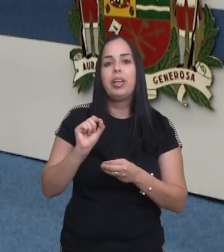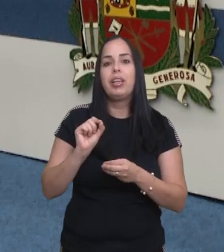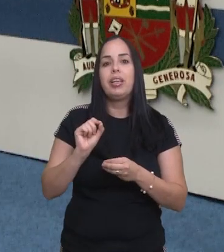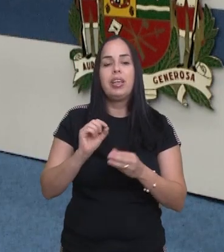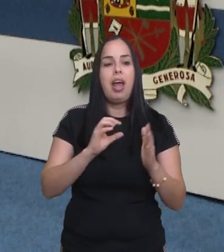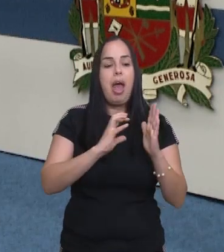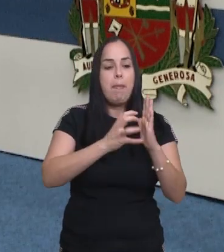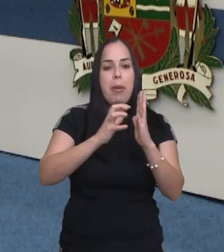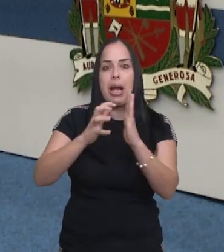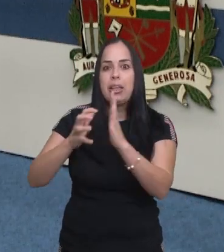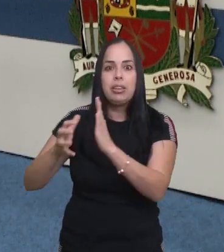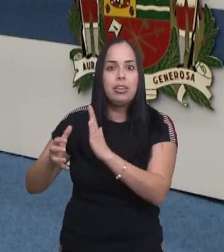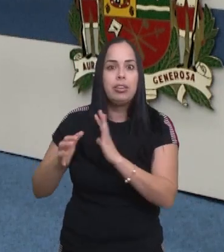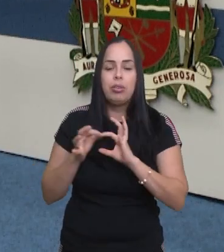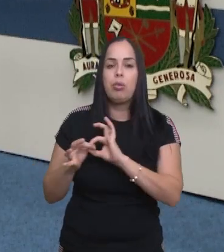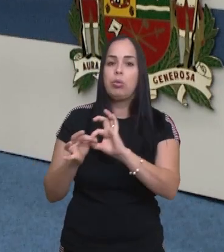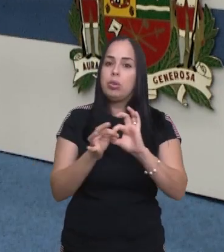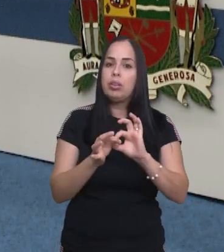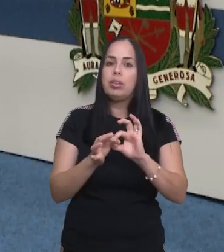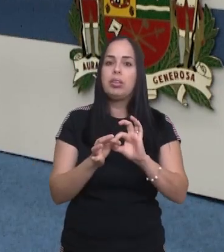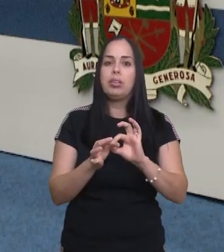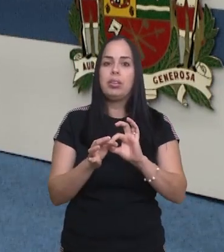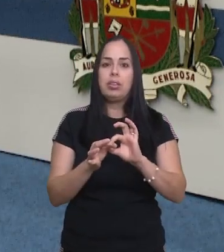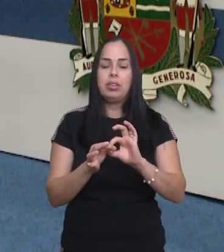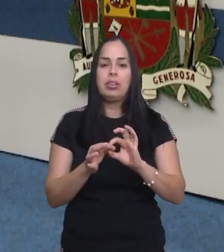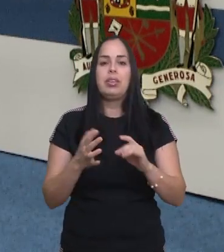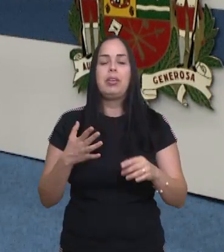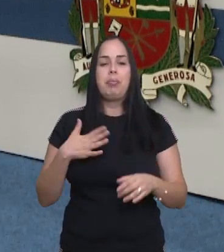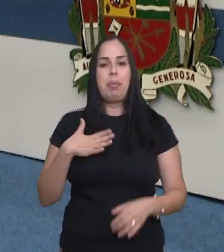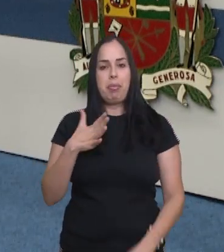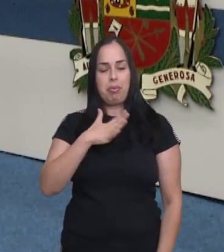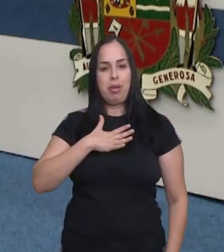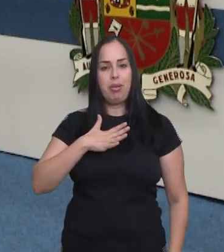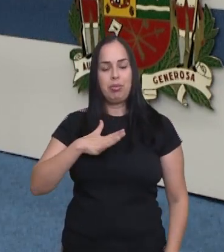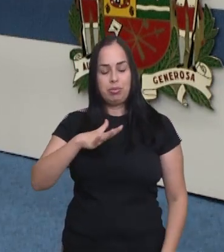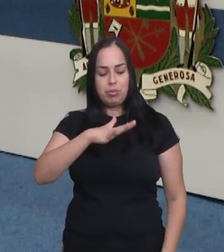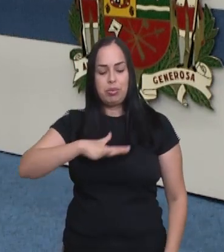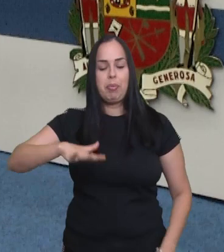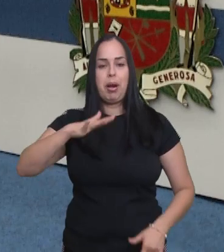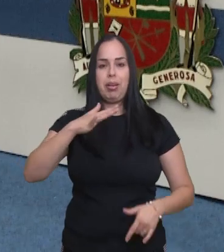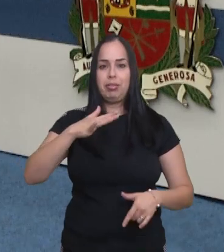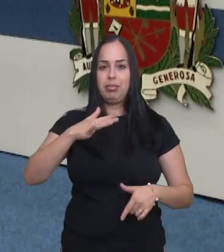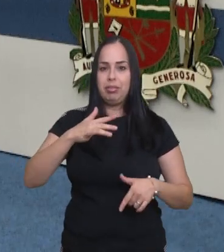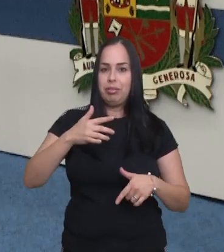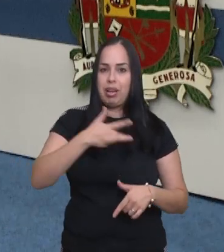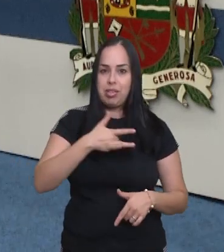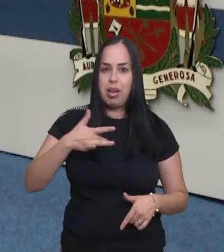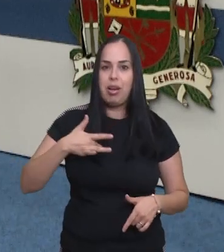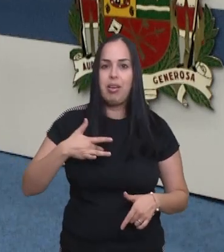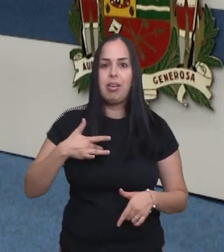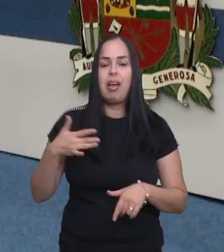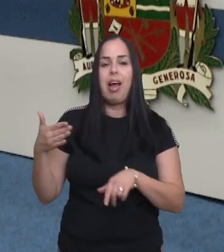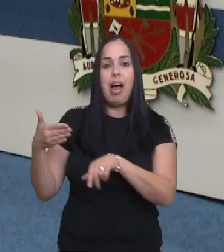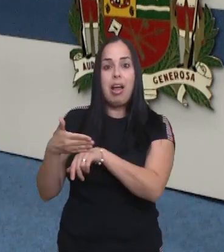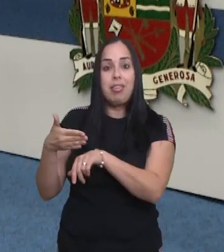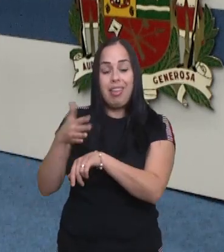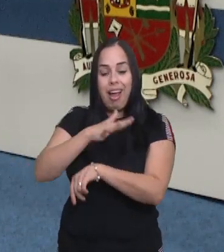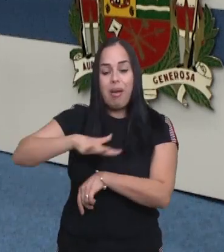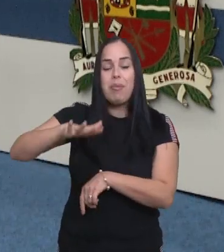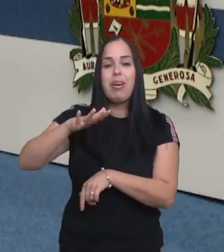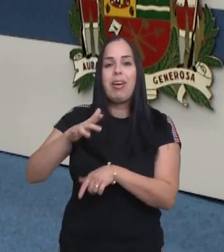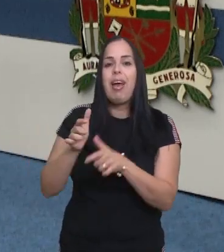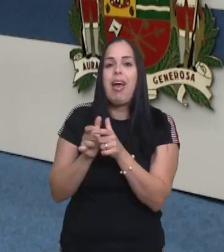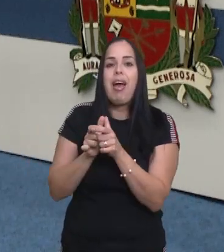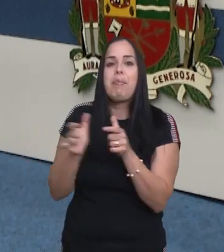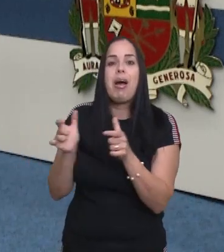mulher na sociedade é muito grande. Para mim, que sou da área da saúde, a participação da mulher é a maioria.